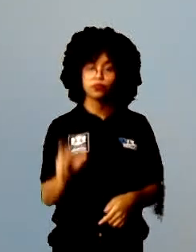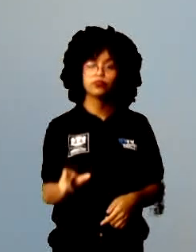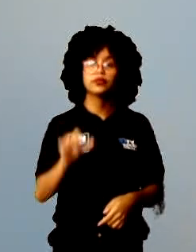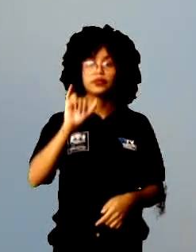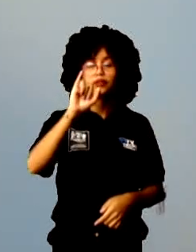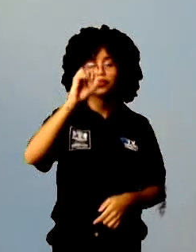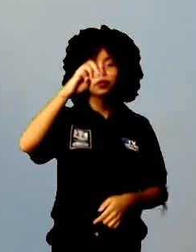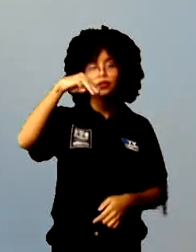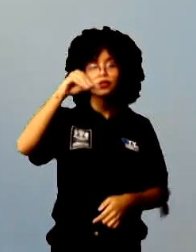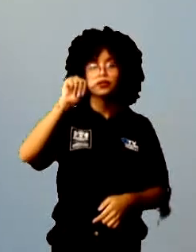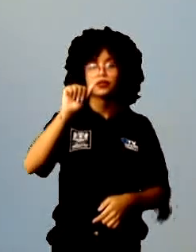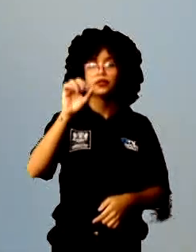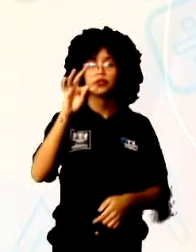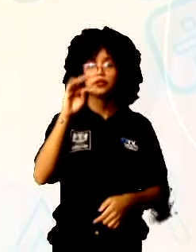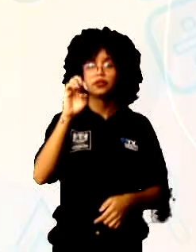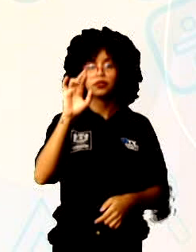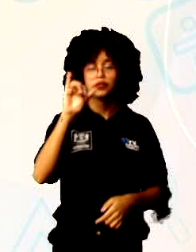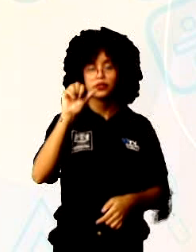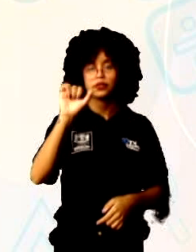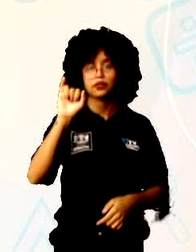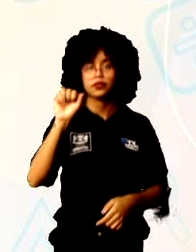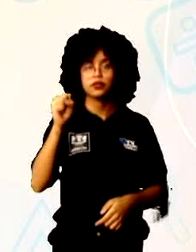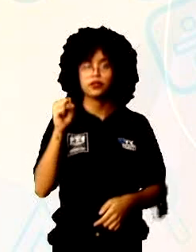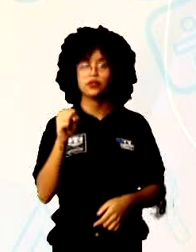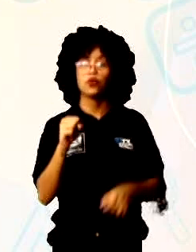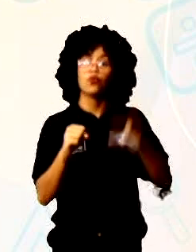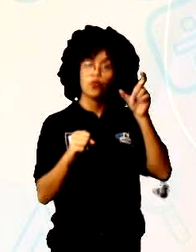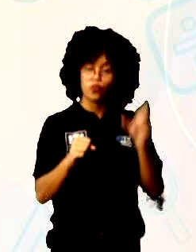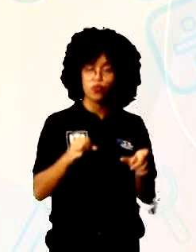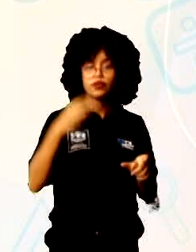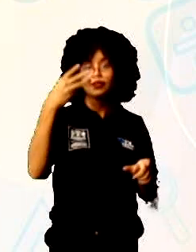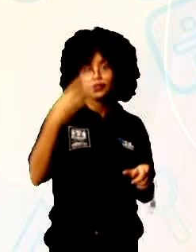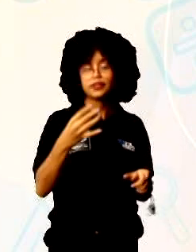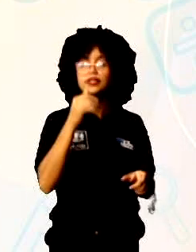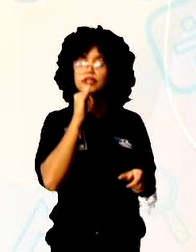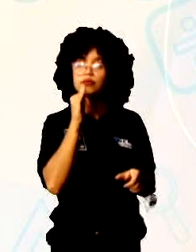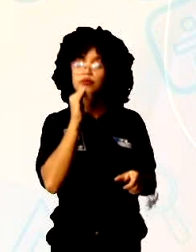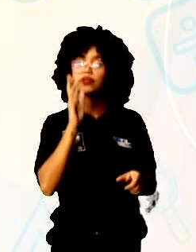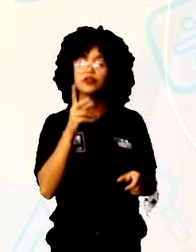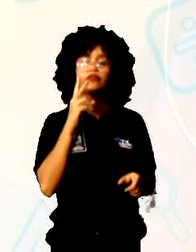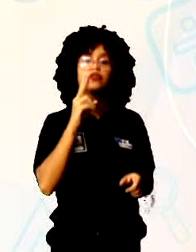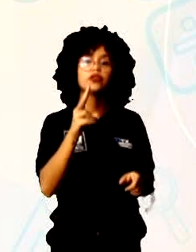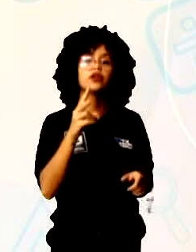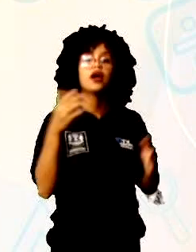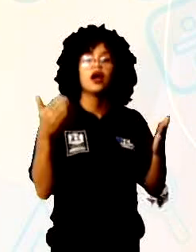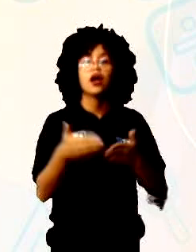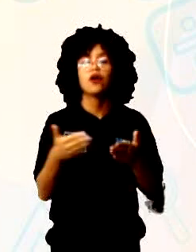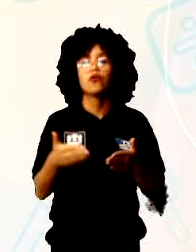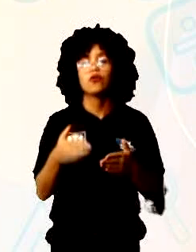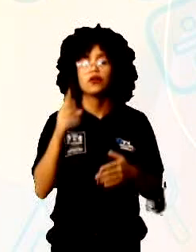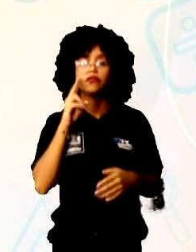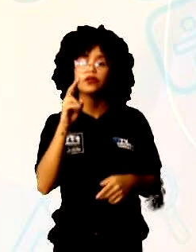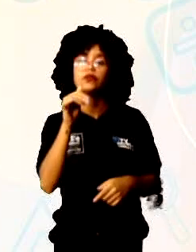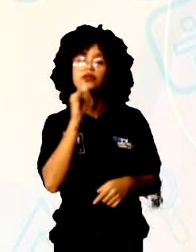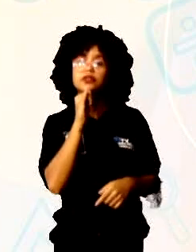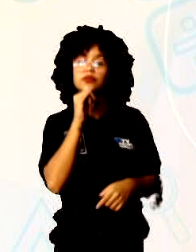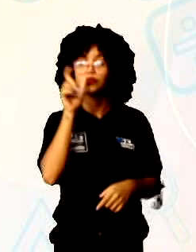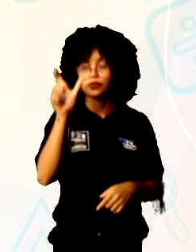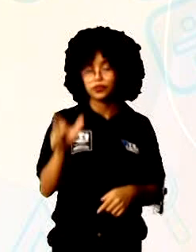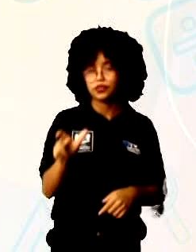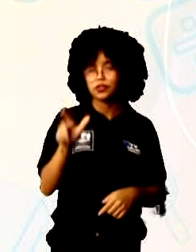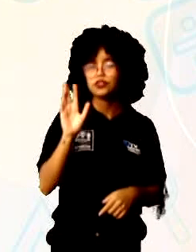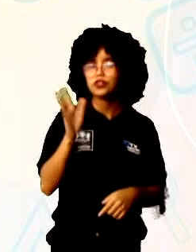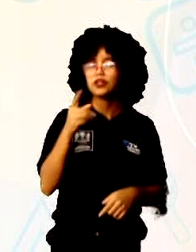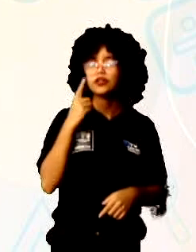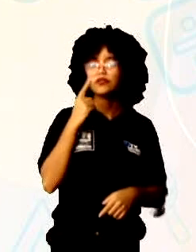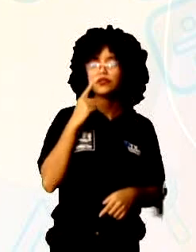não é material são esses três exemplos que a gente viu e agora a gente vai ver os exemplos e materiais que você já estão vendo